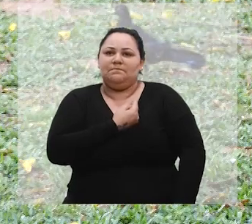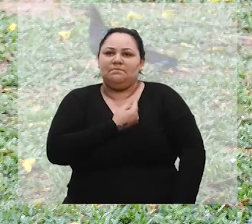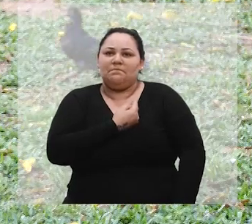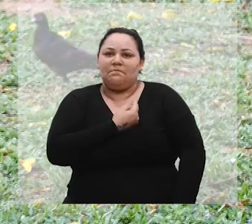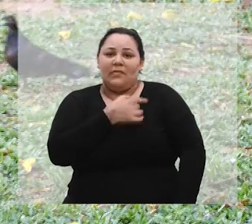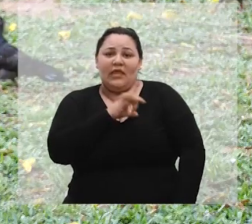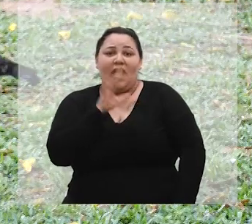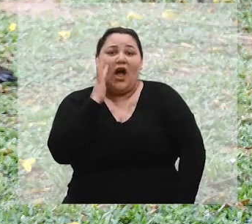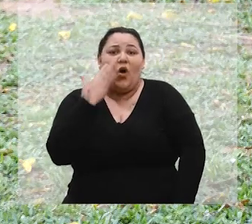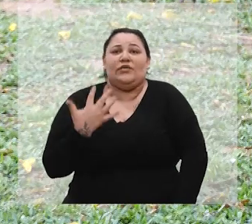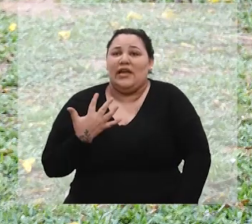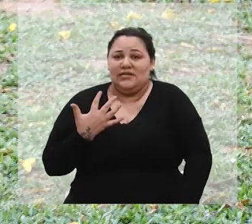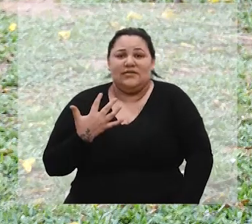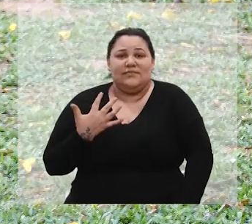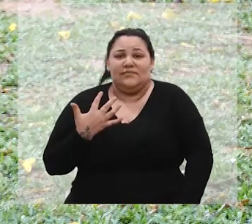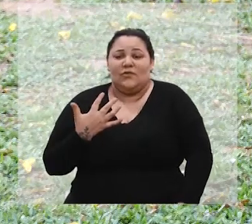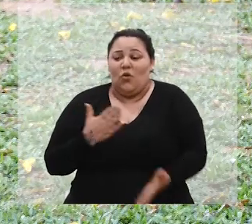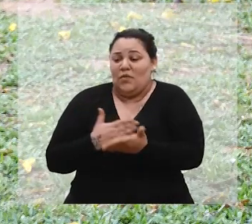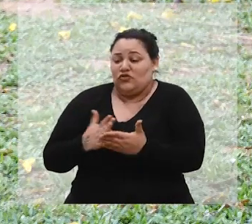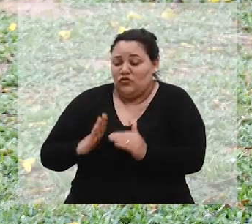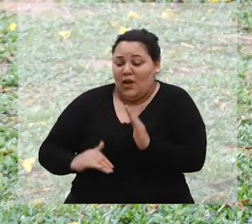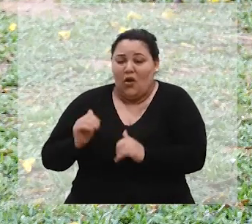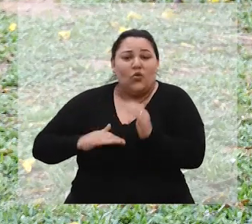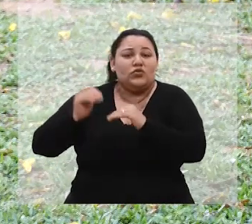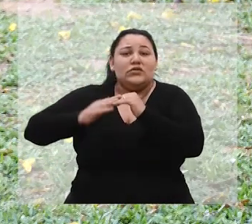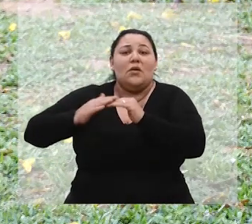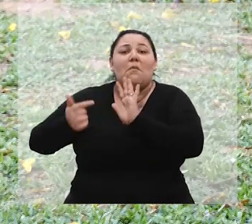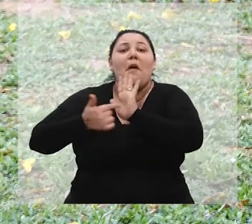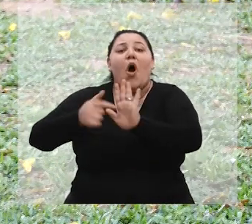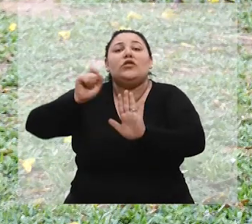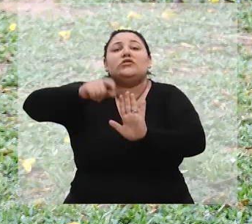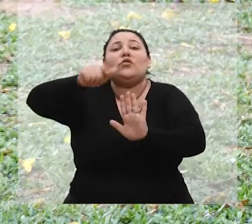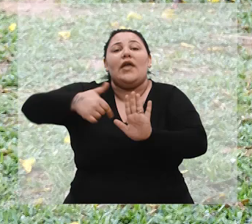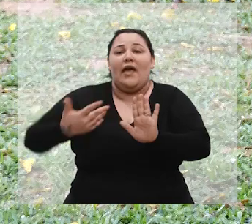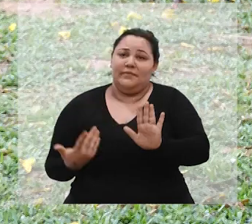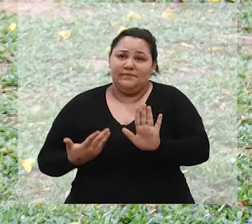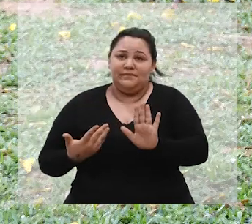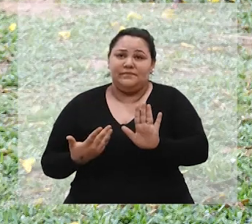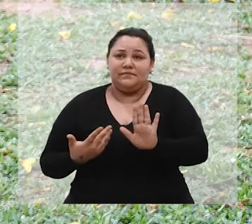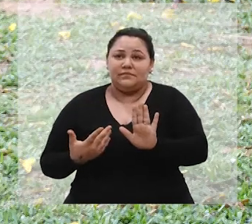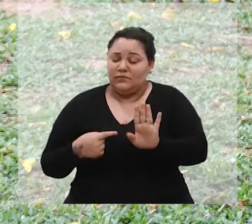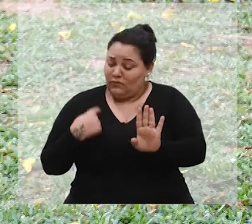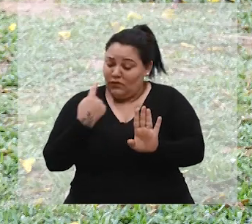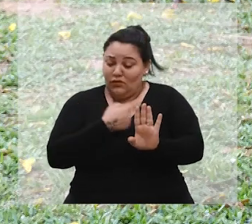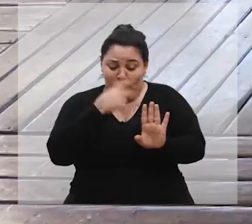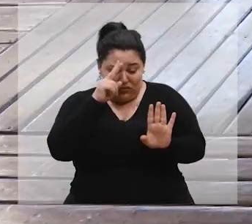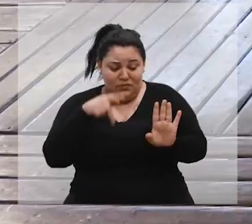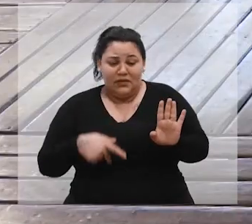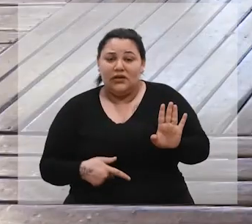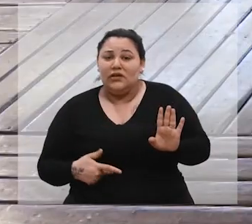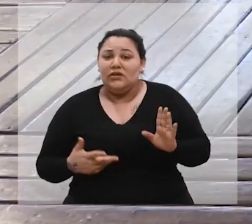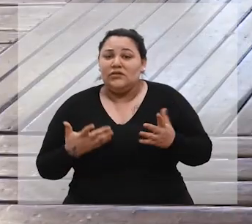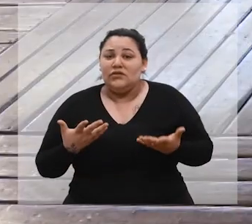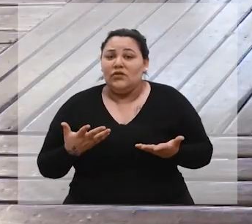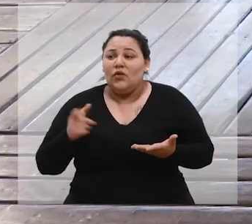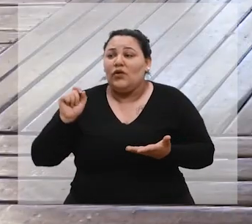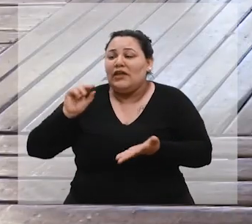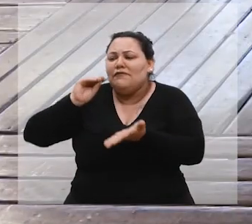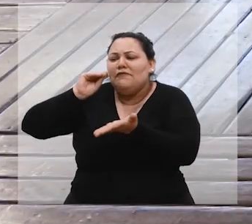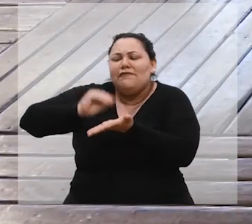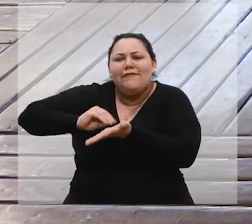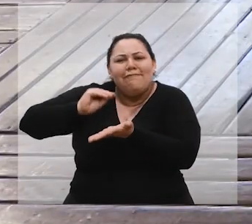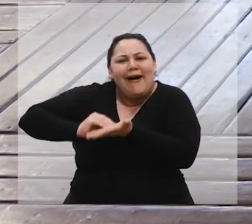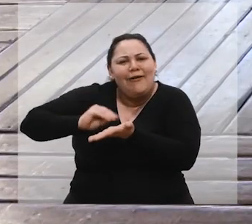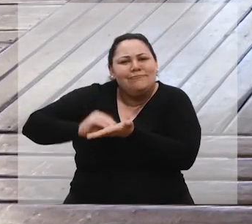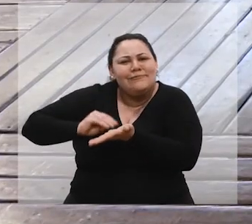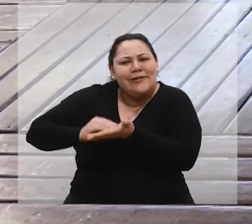né? Veio a partir de uma certa construção, demonstram tanto do quanto nós somos seres mesmo que nos falta